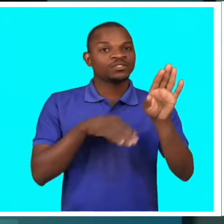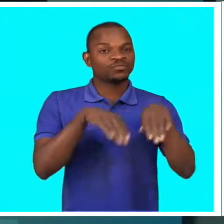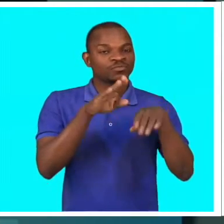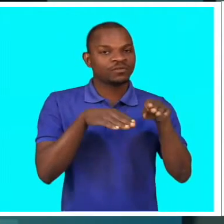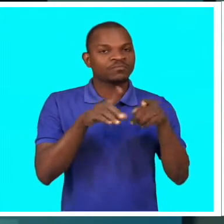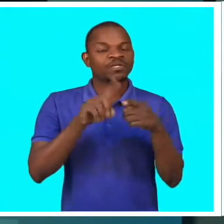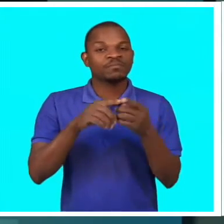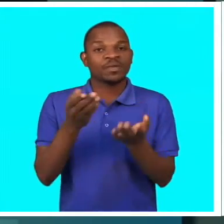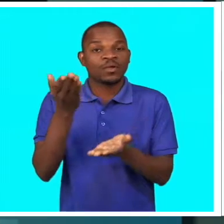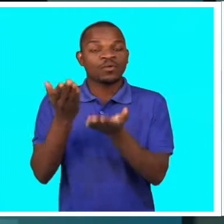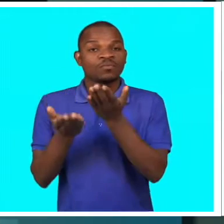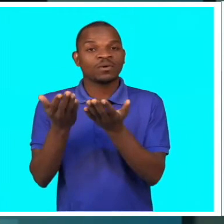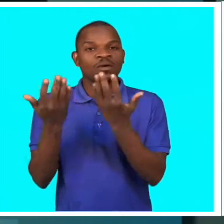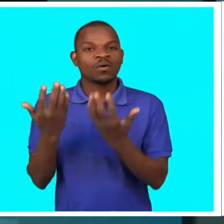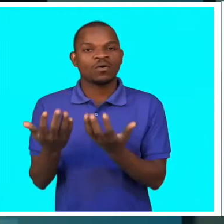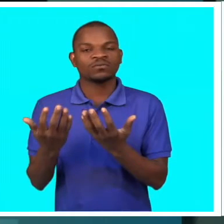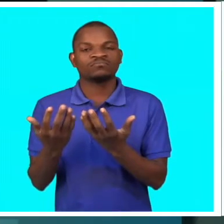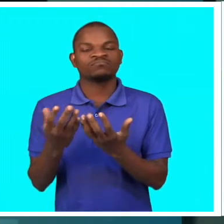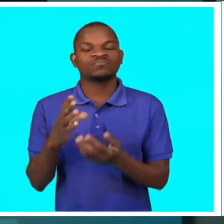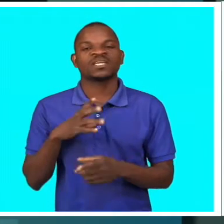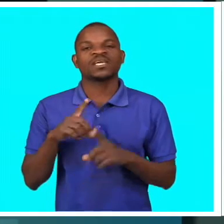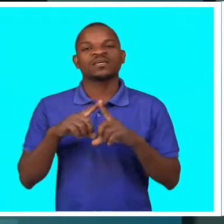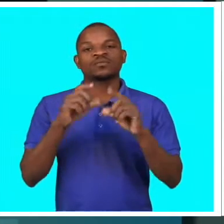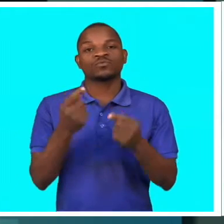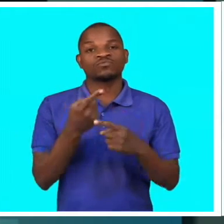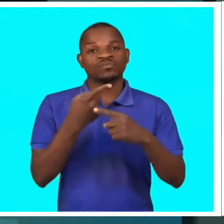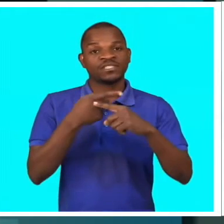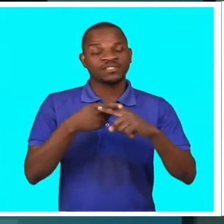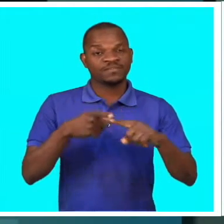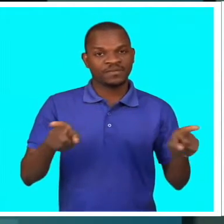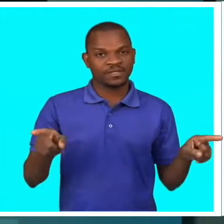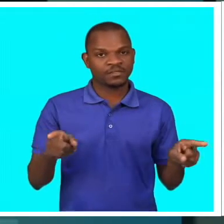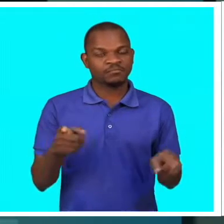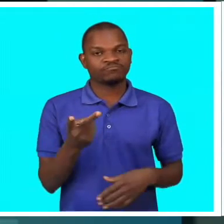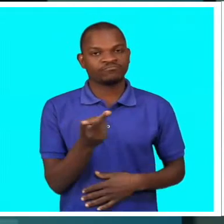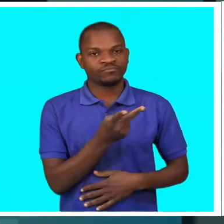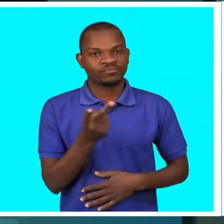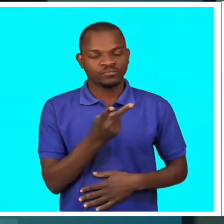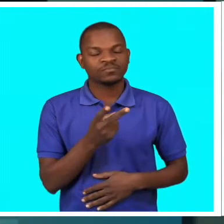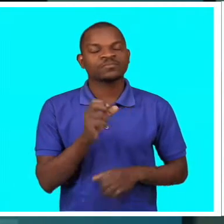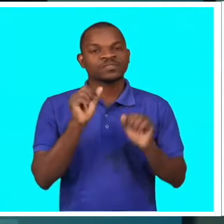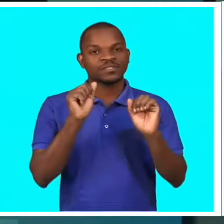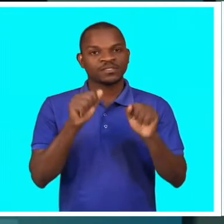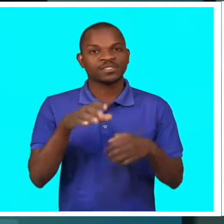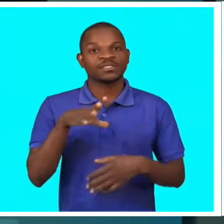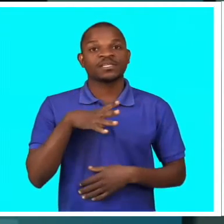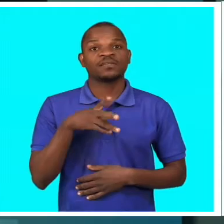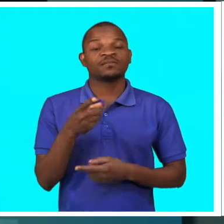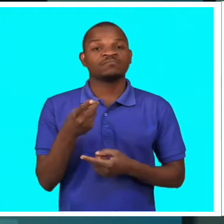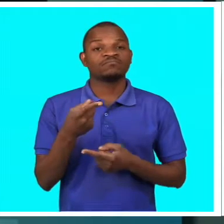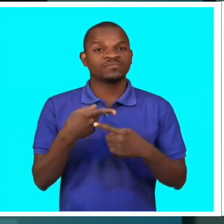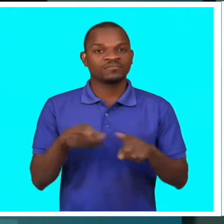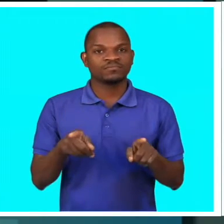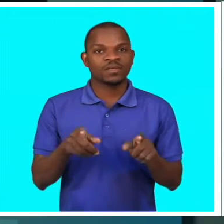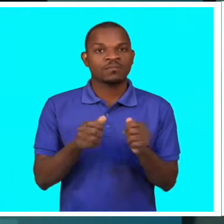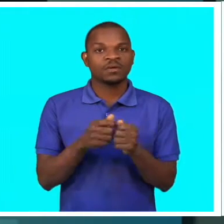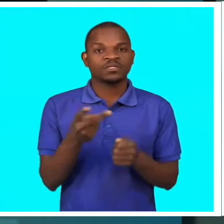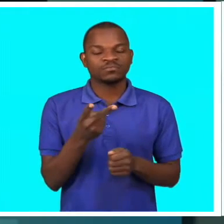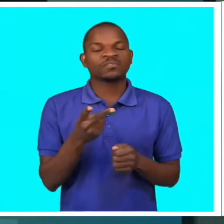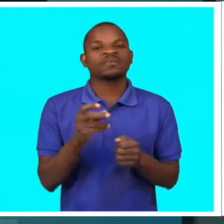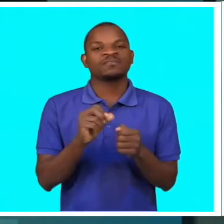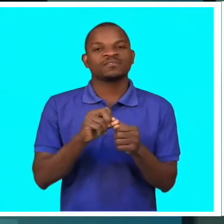jogávamos e hoje o que se joga, de facto há uma ligeira, não digo muita diferença, existe uma ligeira diferença. Essa ligeira